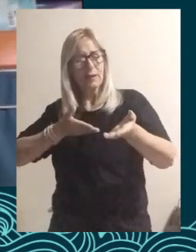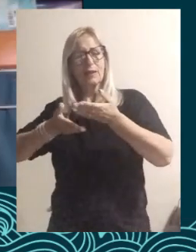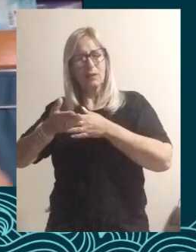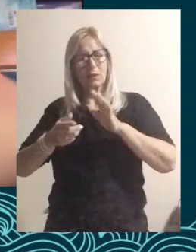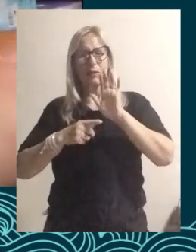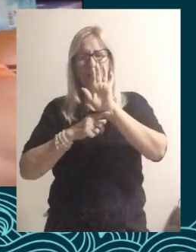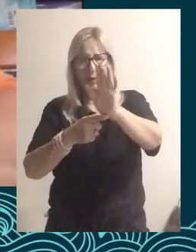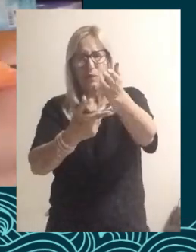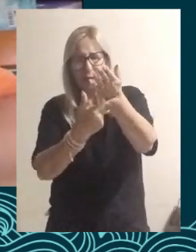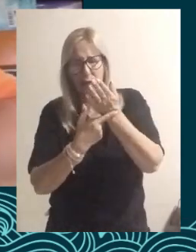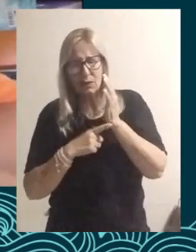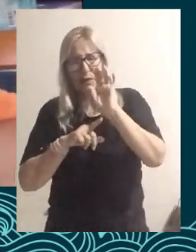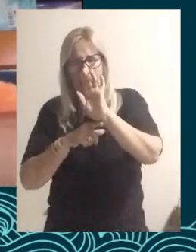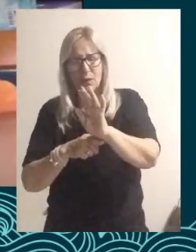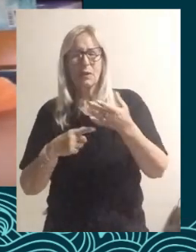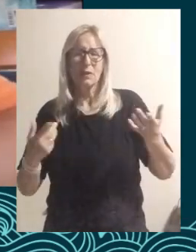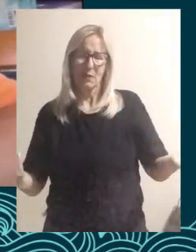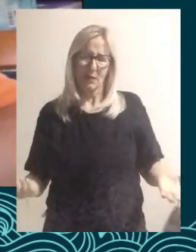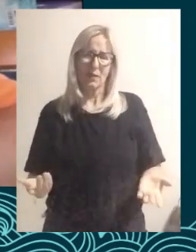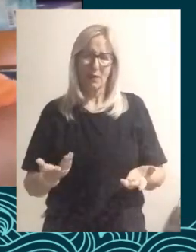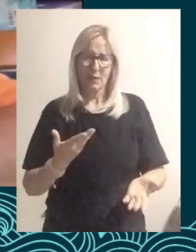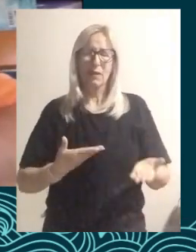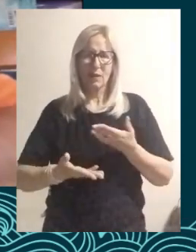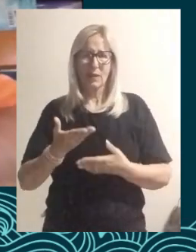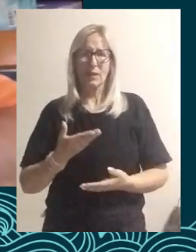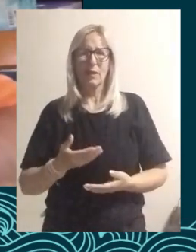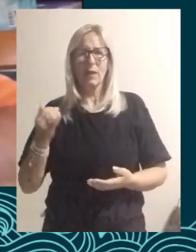a gente se ajudar, a gente apoiar uma outra.